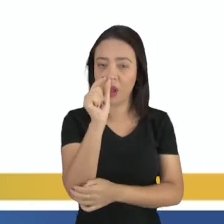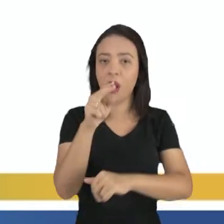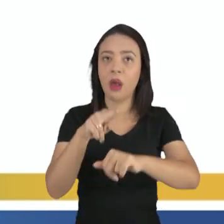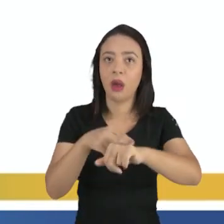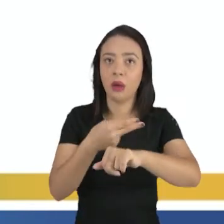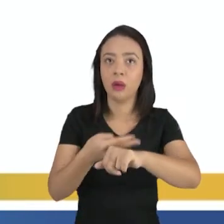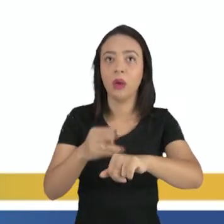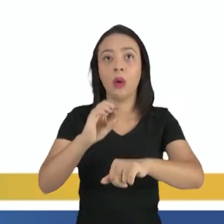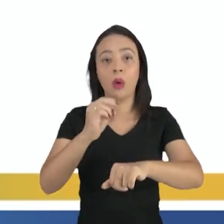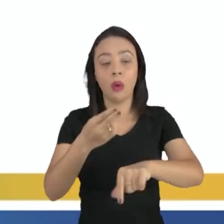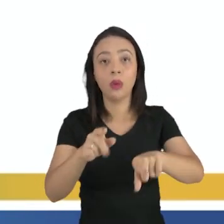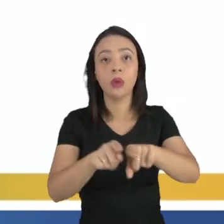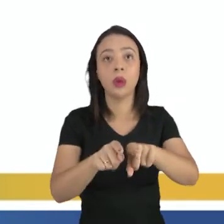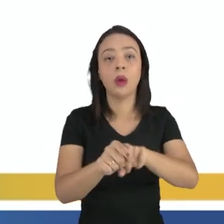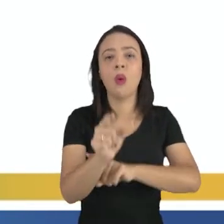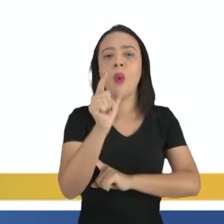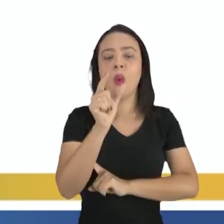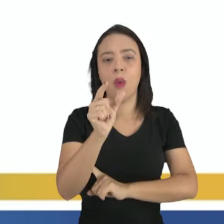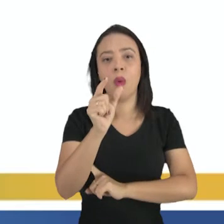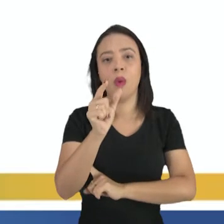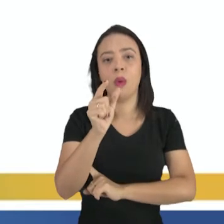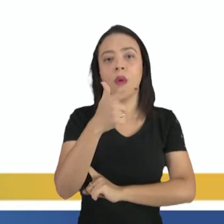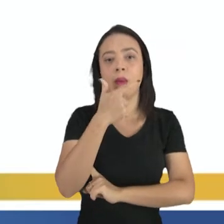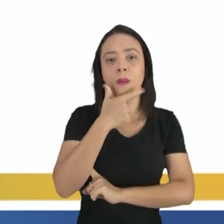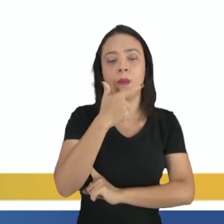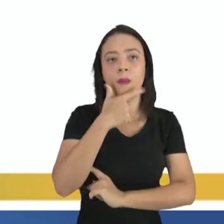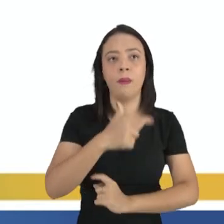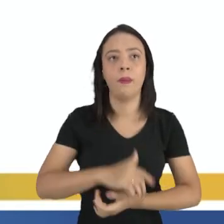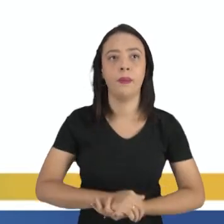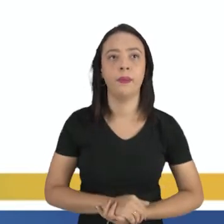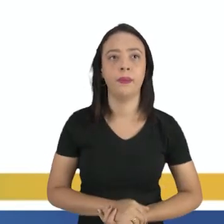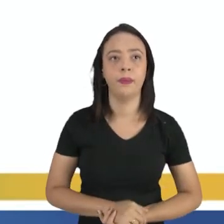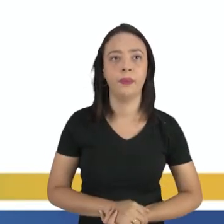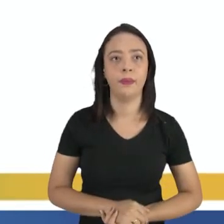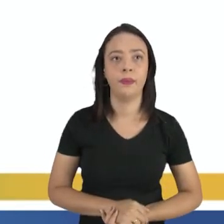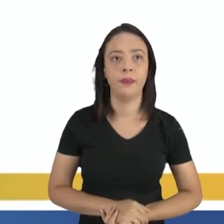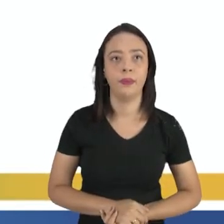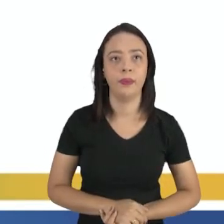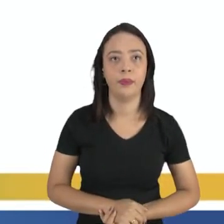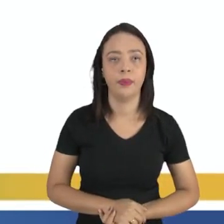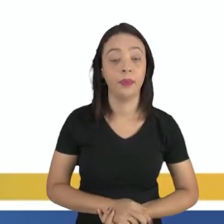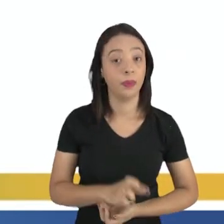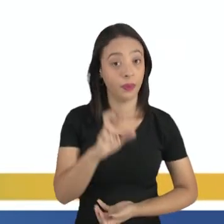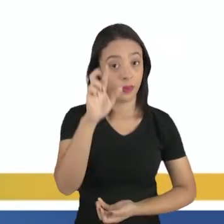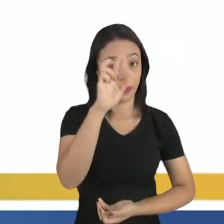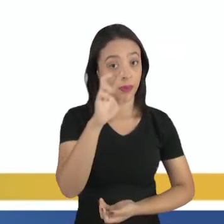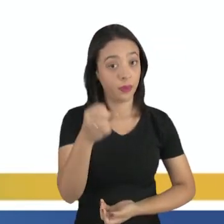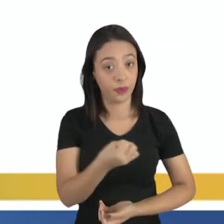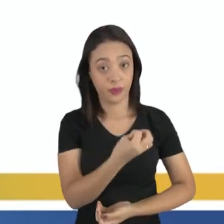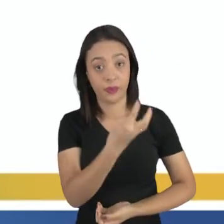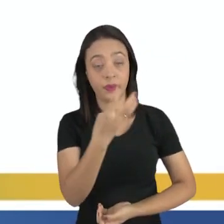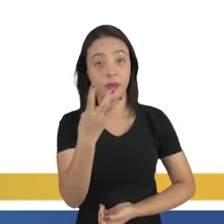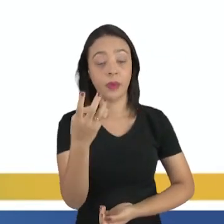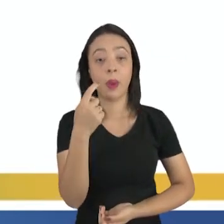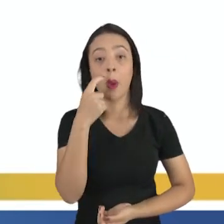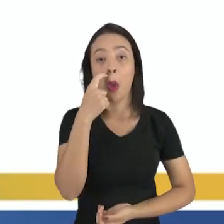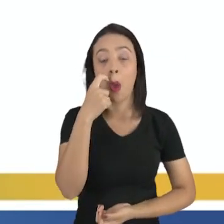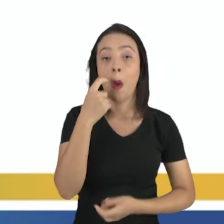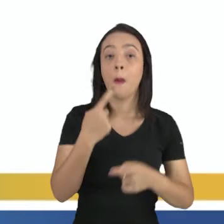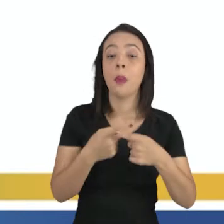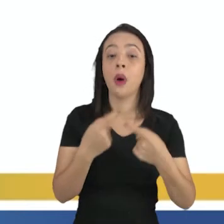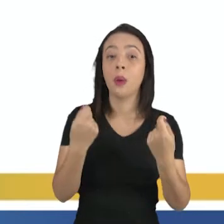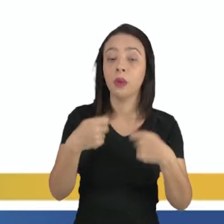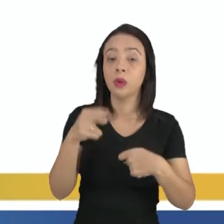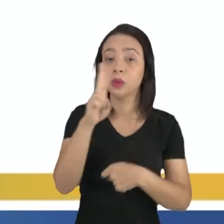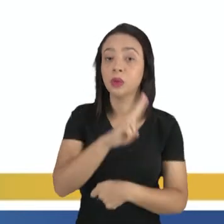chocolate, e a piece of cheese, um pedaço de queijo, ok? Então, observem bem esses quantificadores, porque são eles que nós usamos